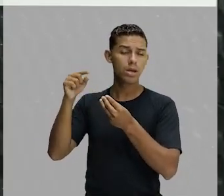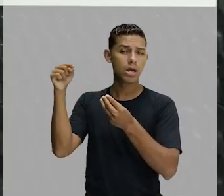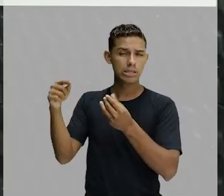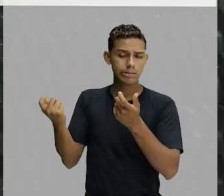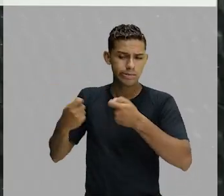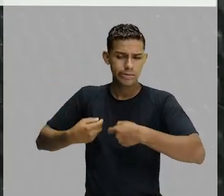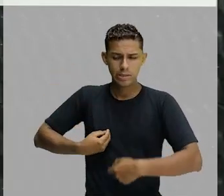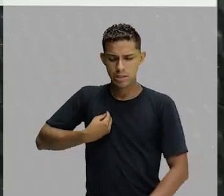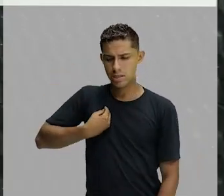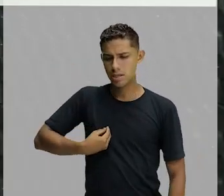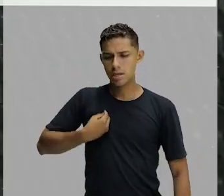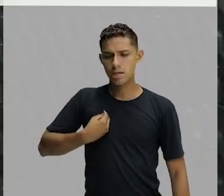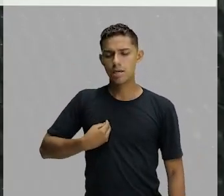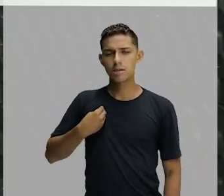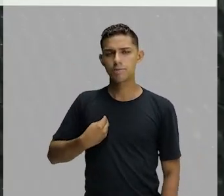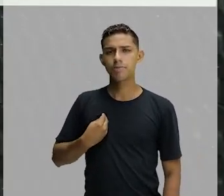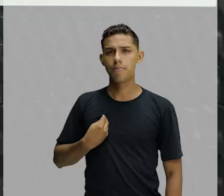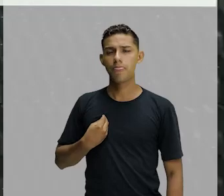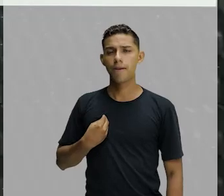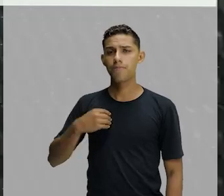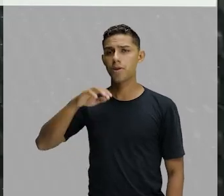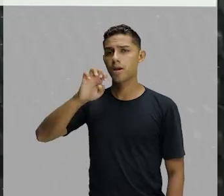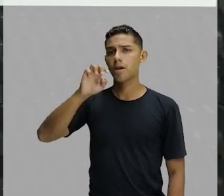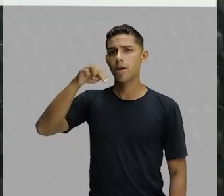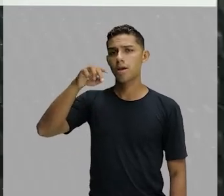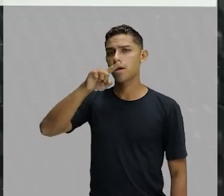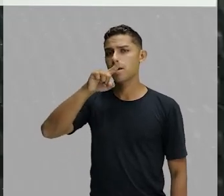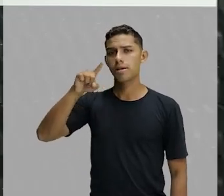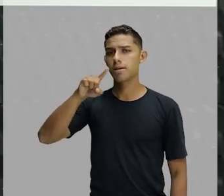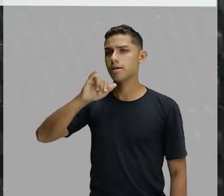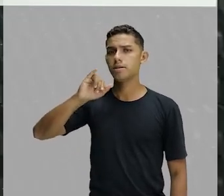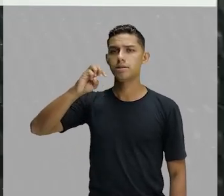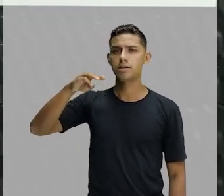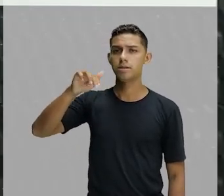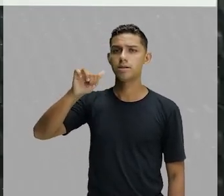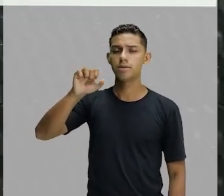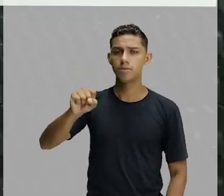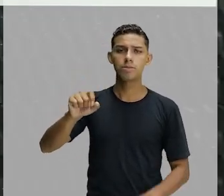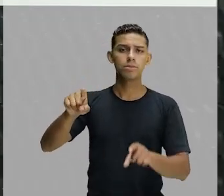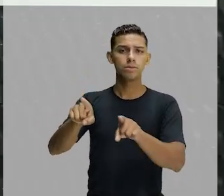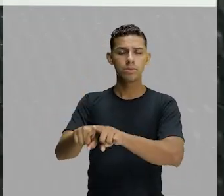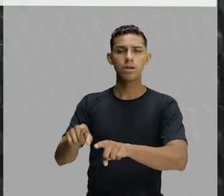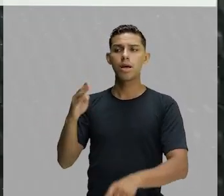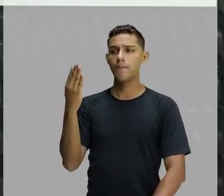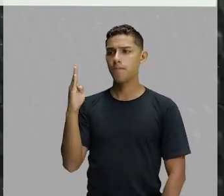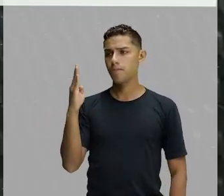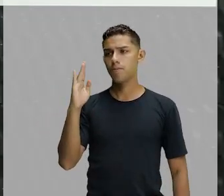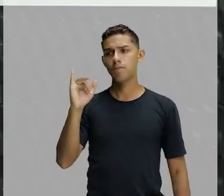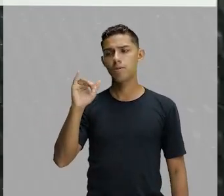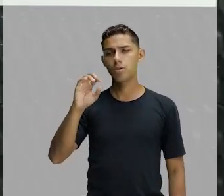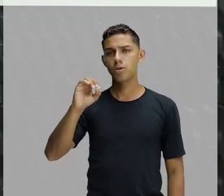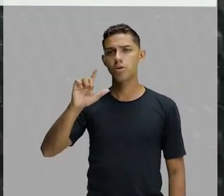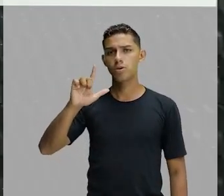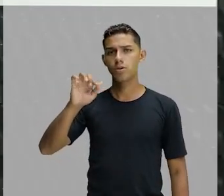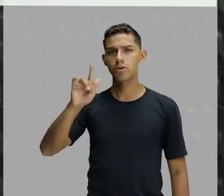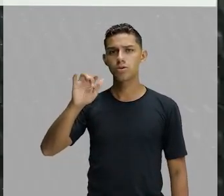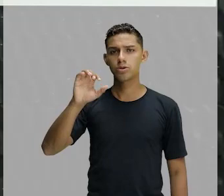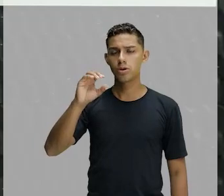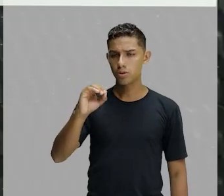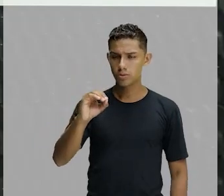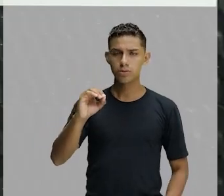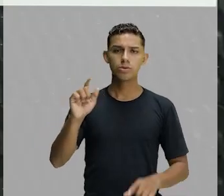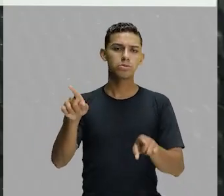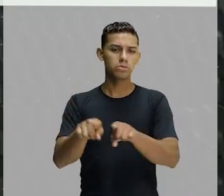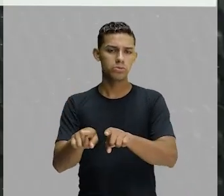a presença das chamadas enzimas, que são os catalisadores biológicos, certo? E essas enzimas, muitas